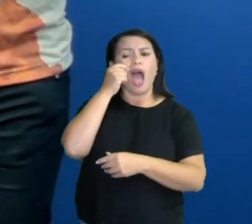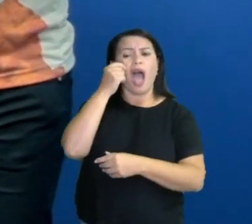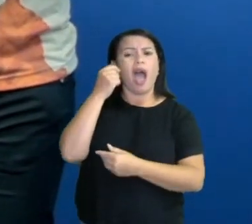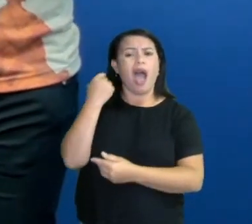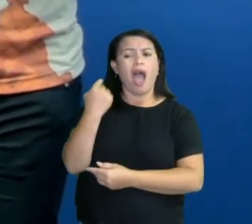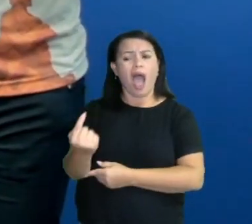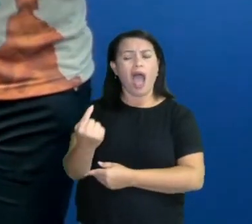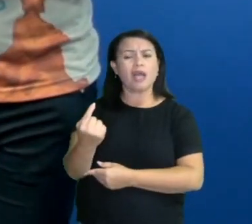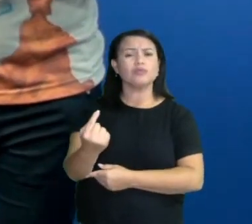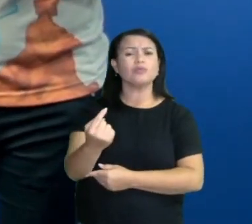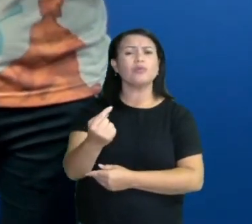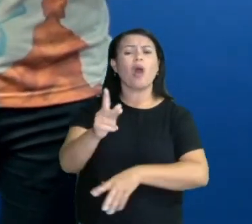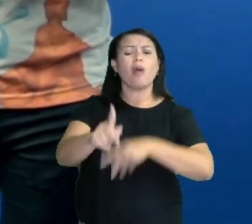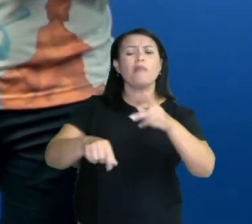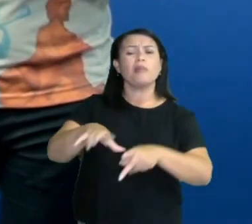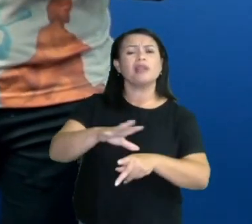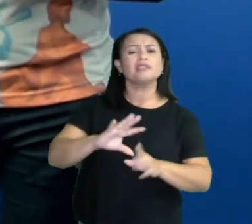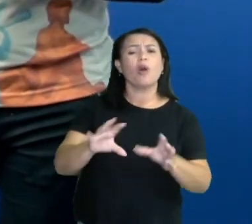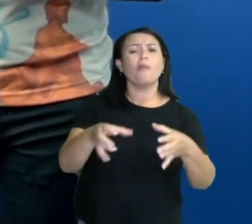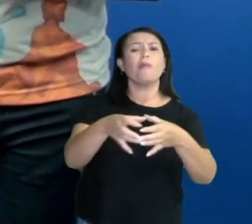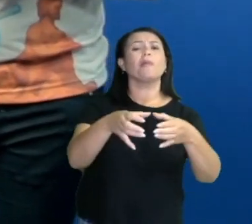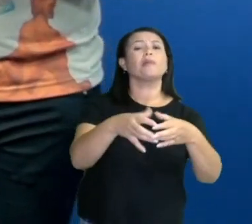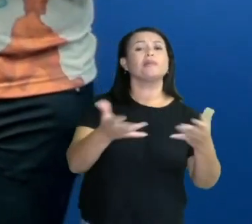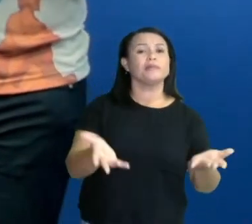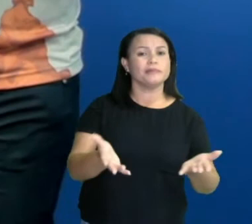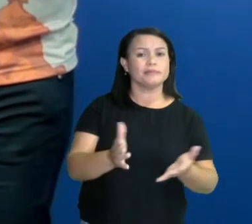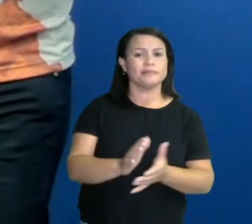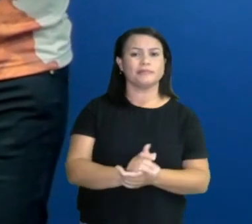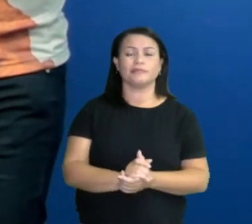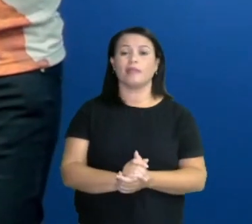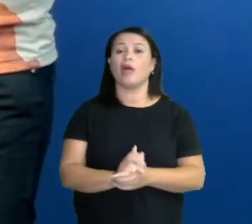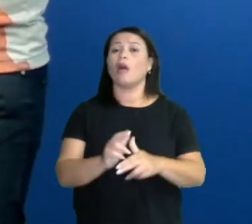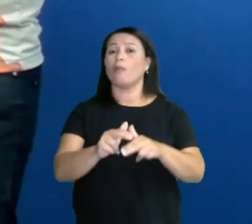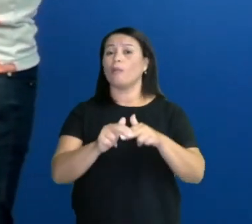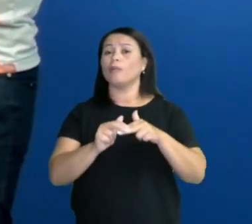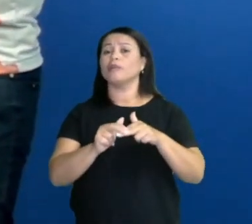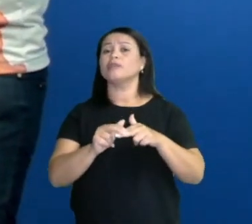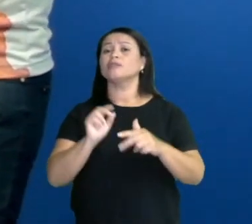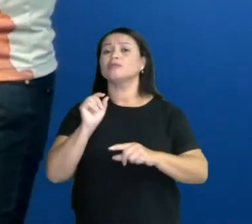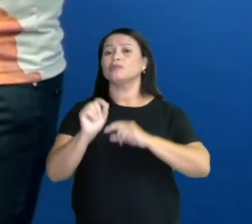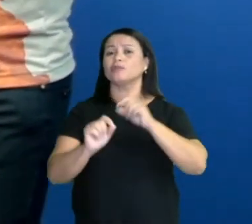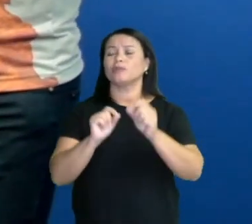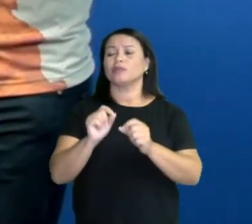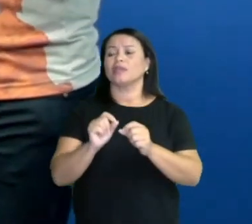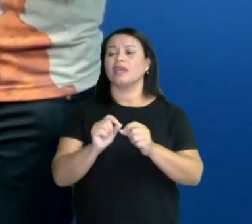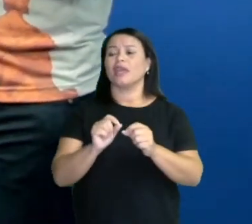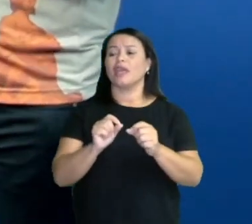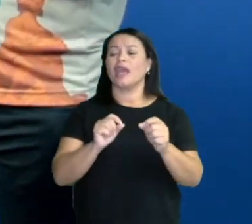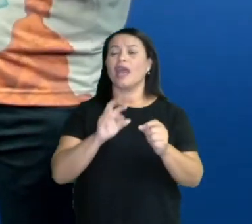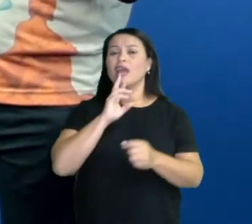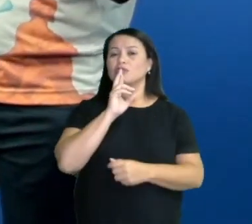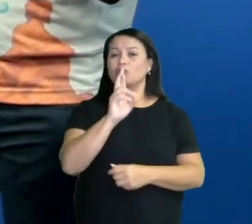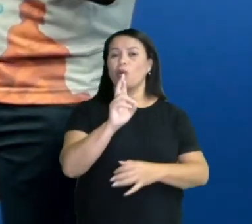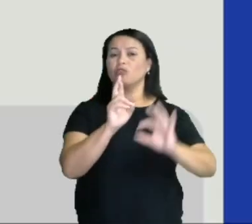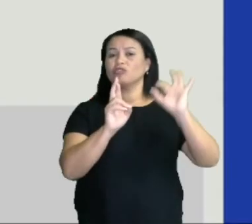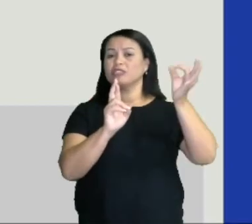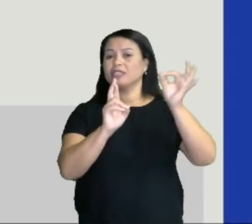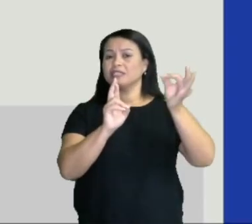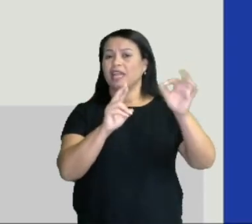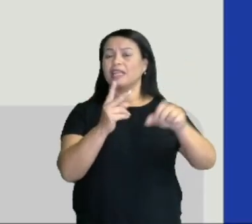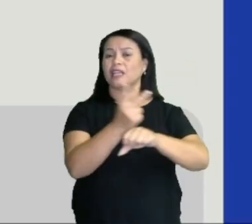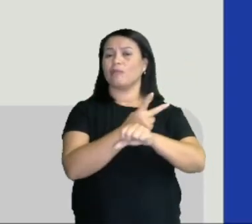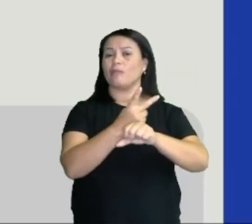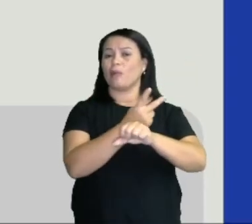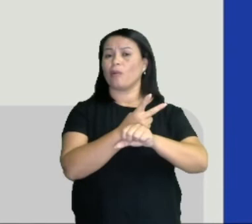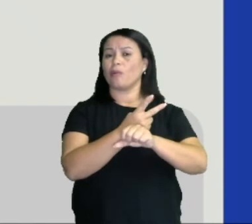a um indivíduo do rato, o espécimen do rato. Portanto, a questão correta, que procuramos